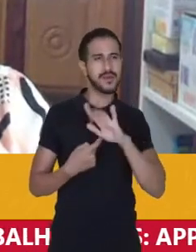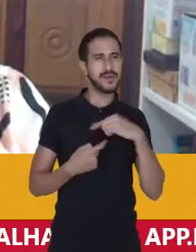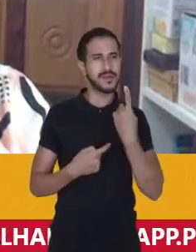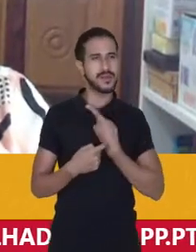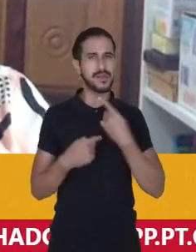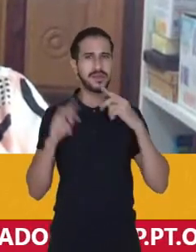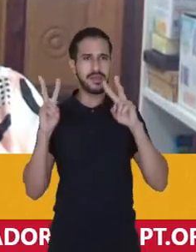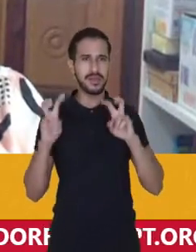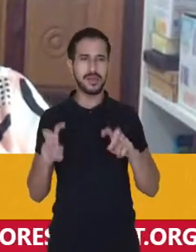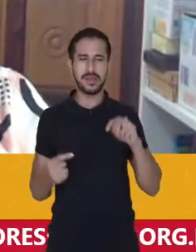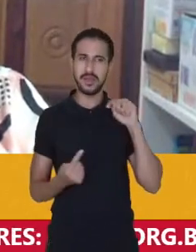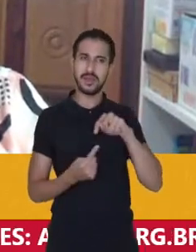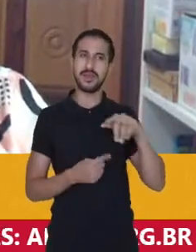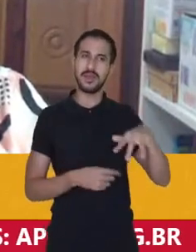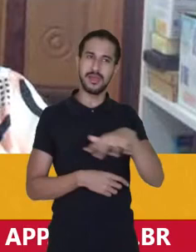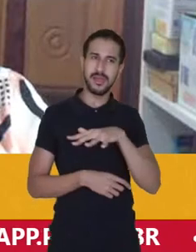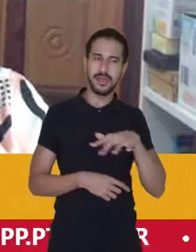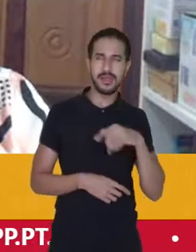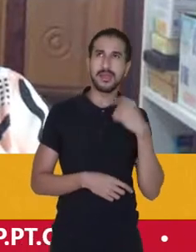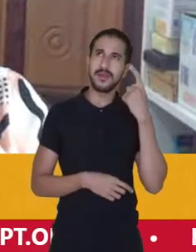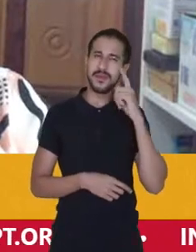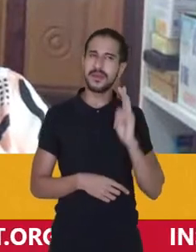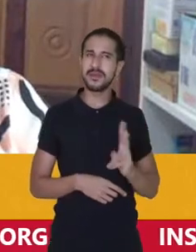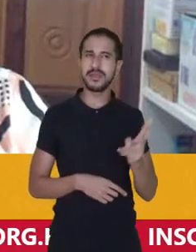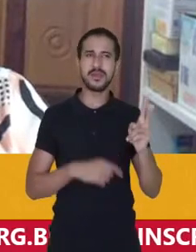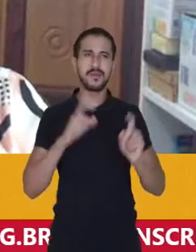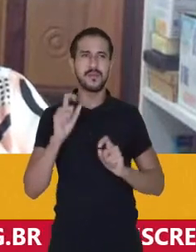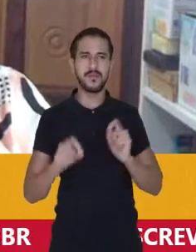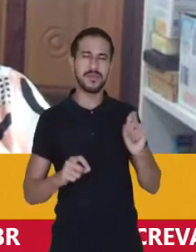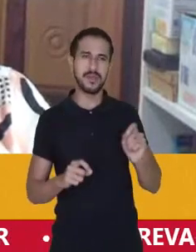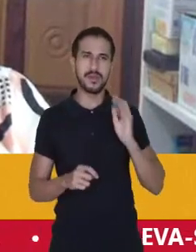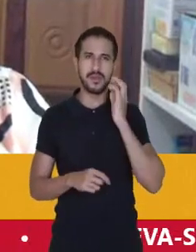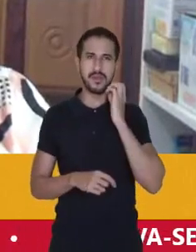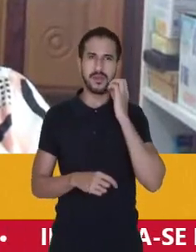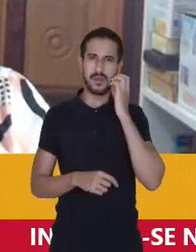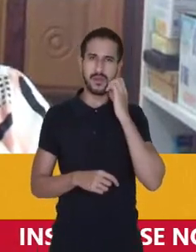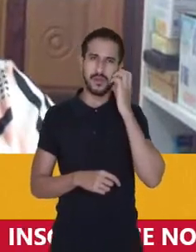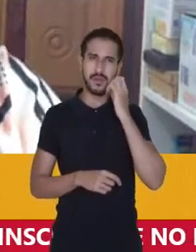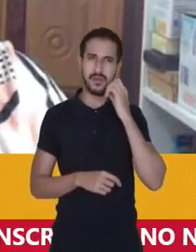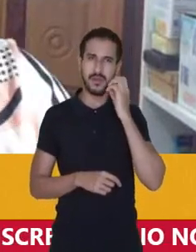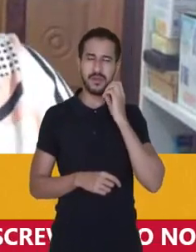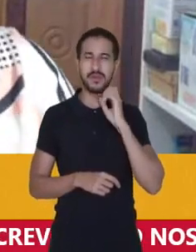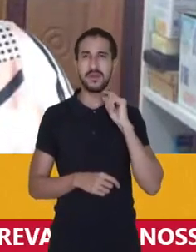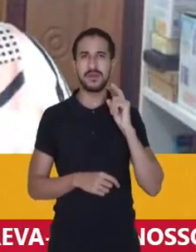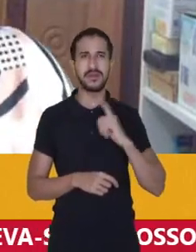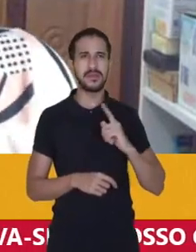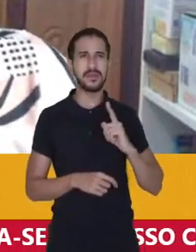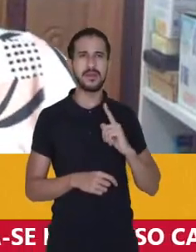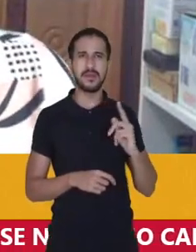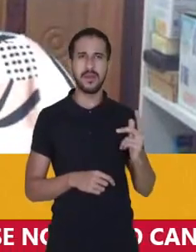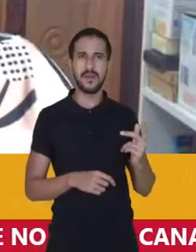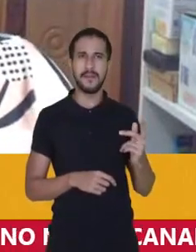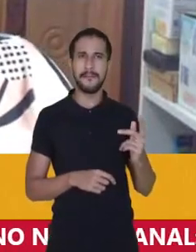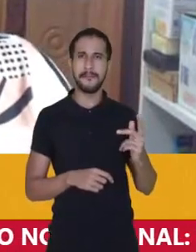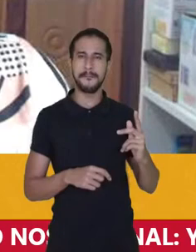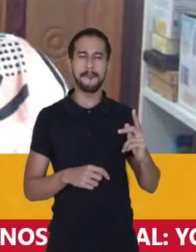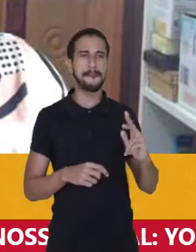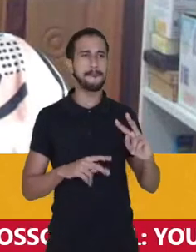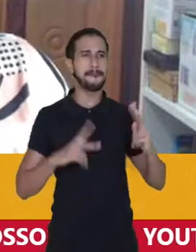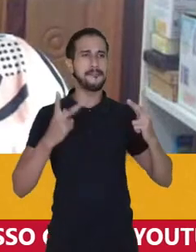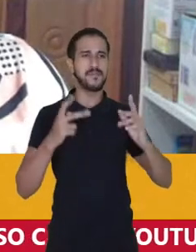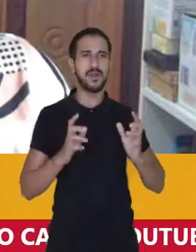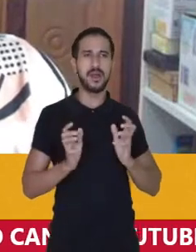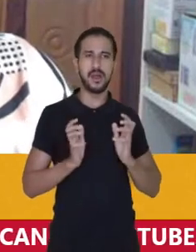questões para esse campo. E eu penso sempre, Renato, que há um enriquecimento das análises